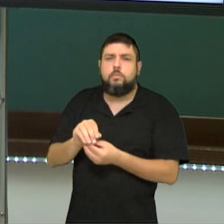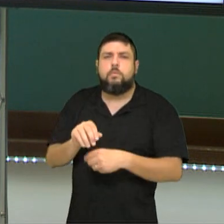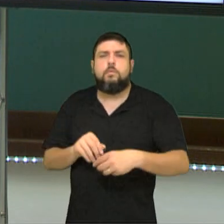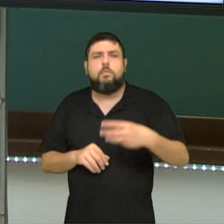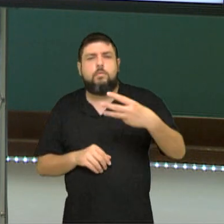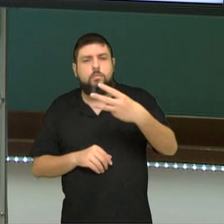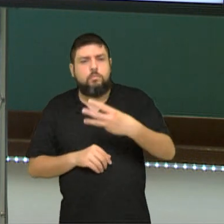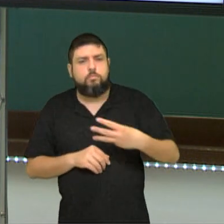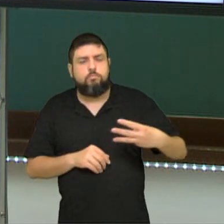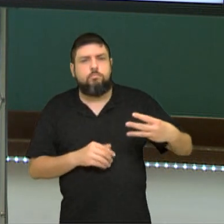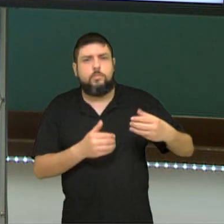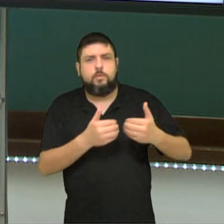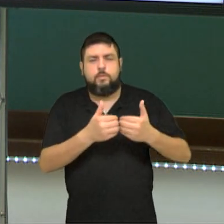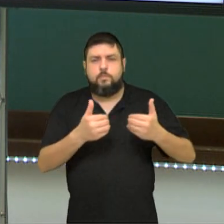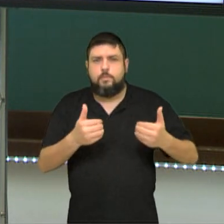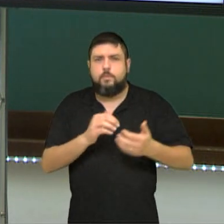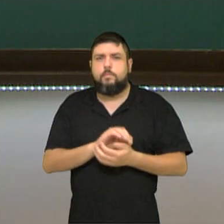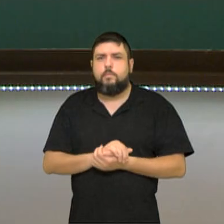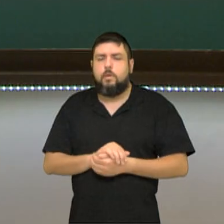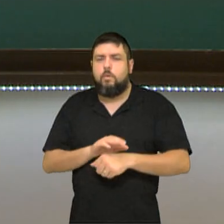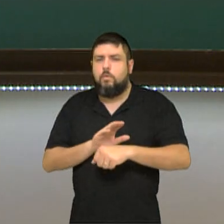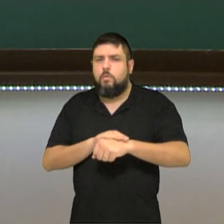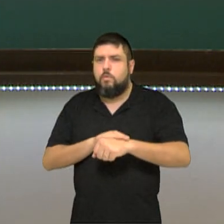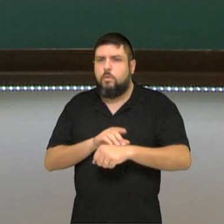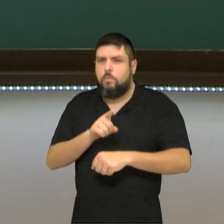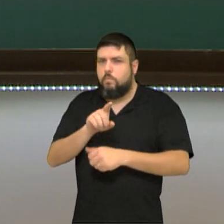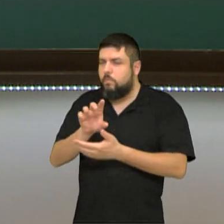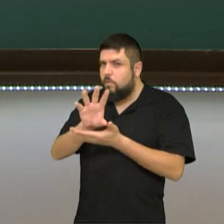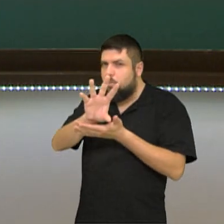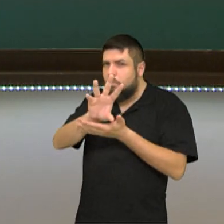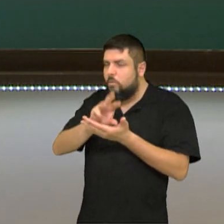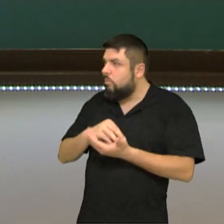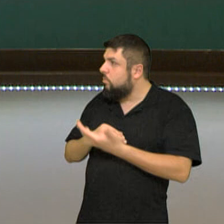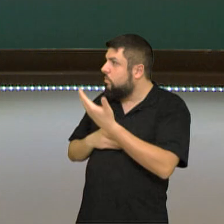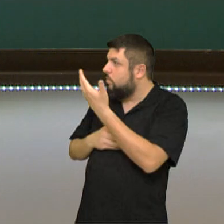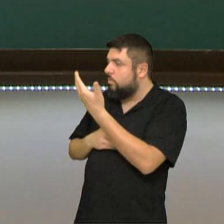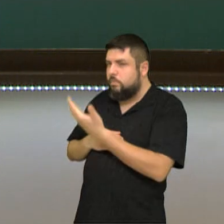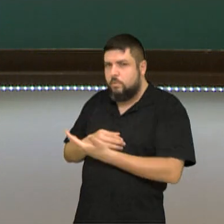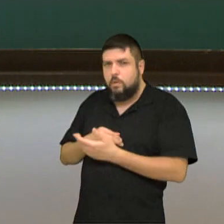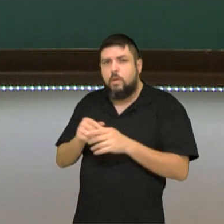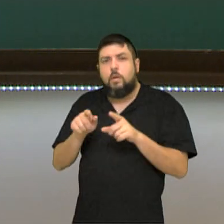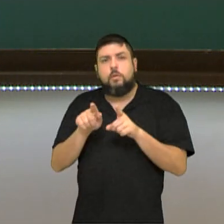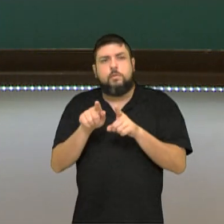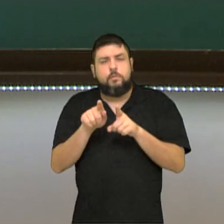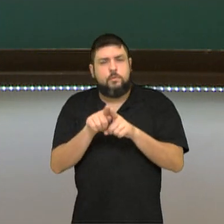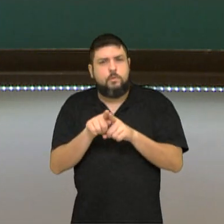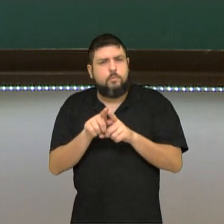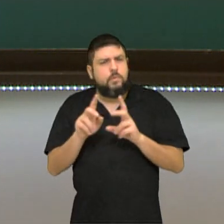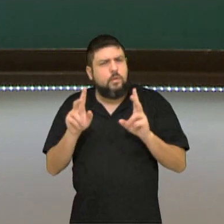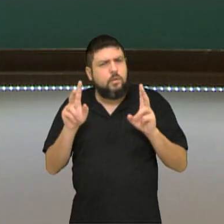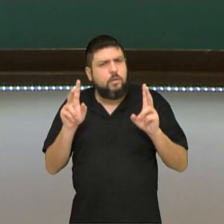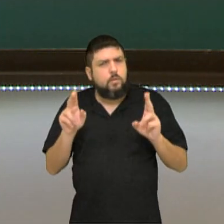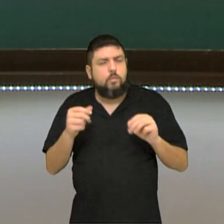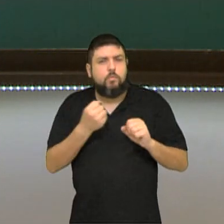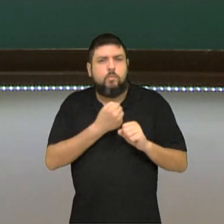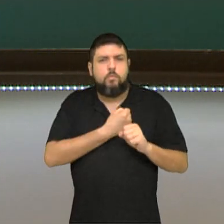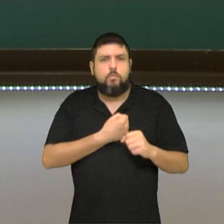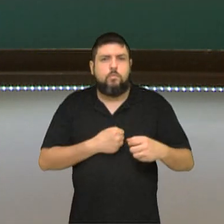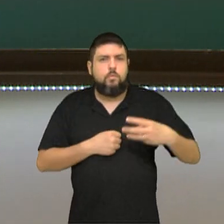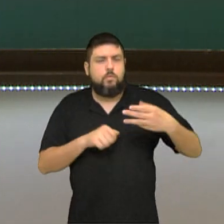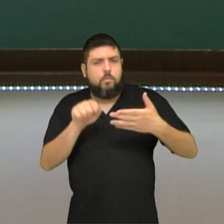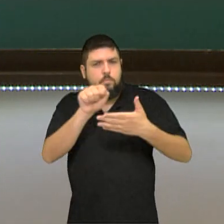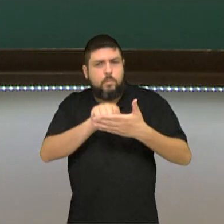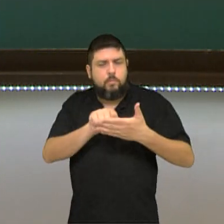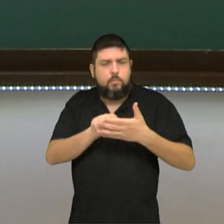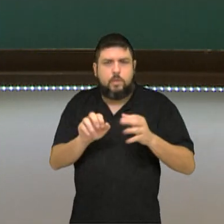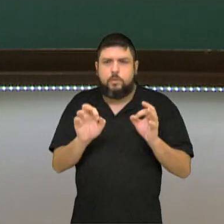retângulo, tá bom? Vou deixar um tempinho para você copiar essa tela e destaque conforme está destacado ali o número 3 e que